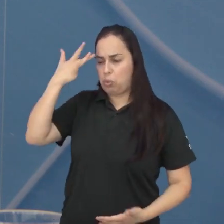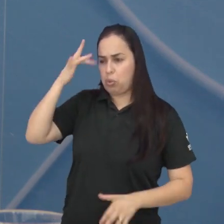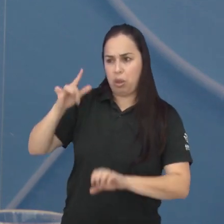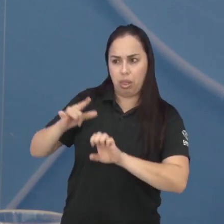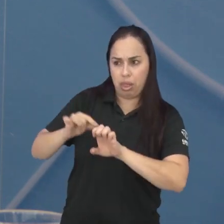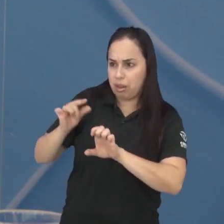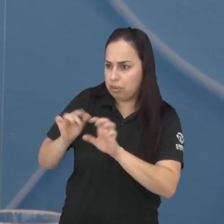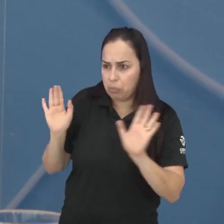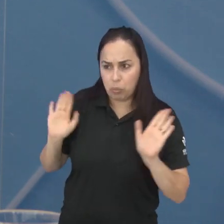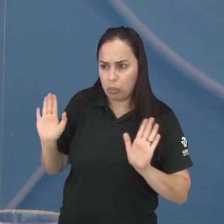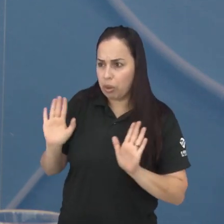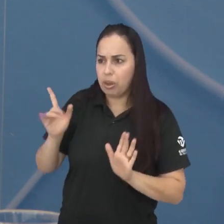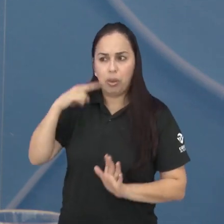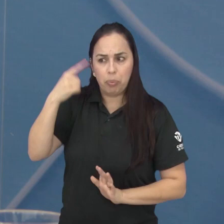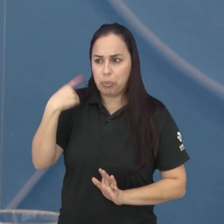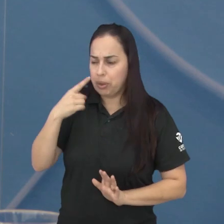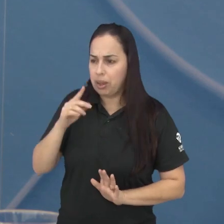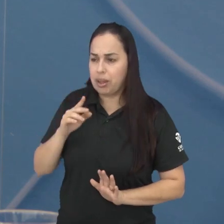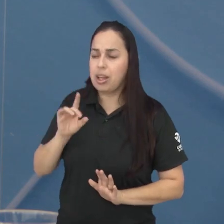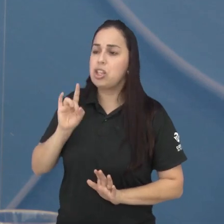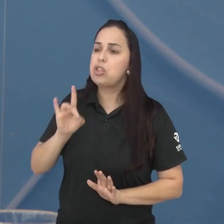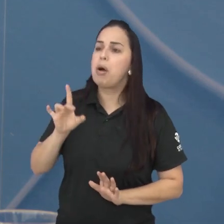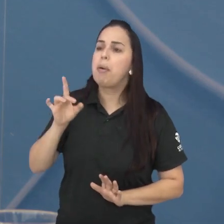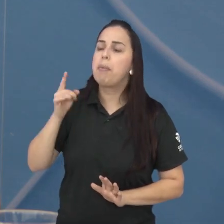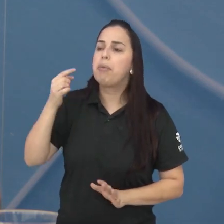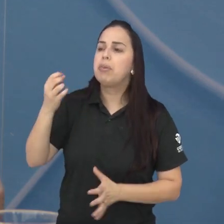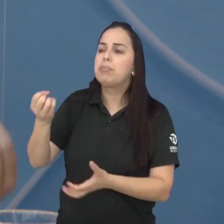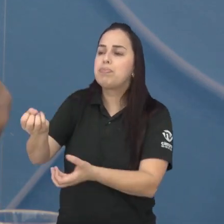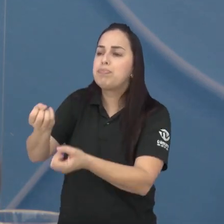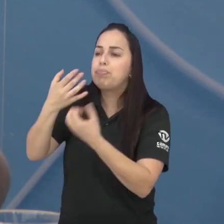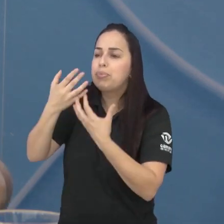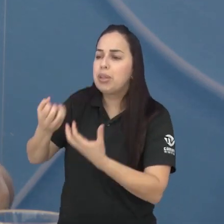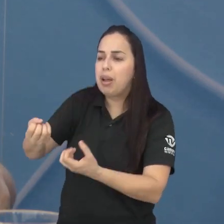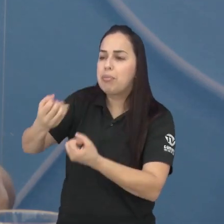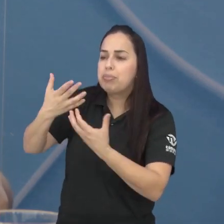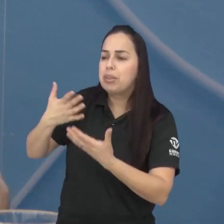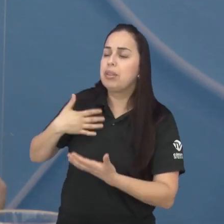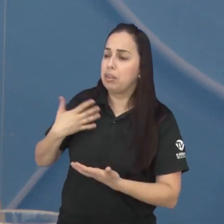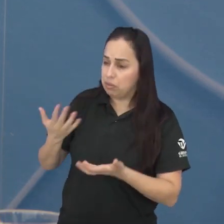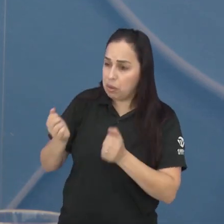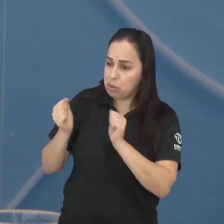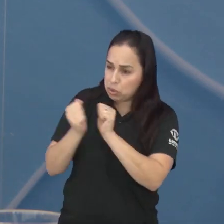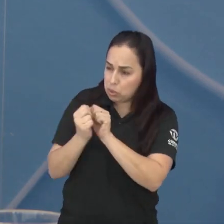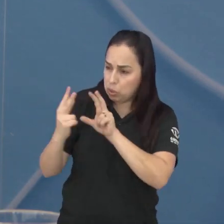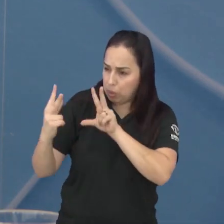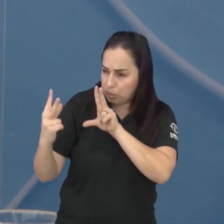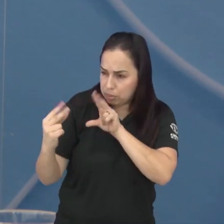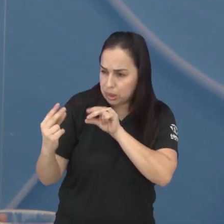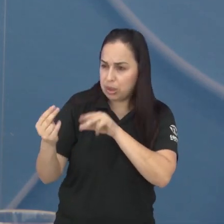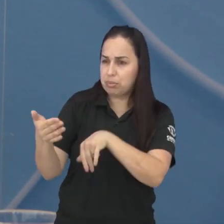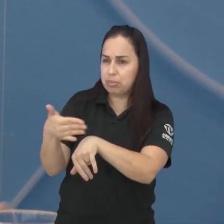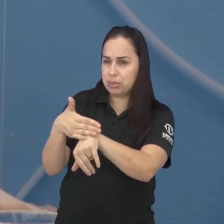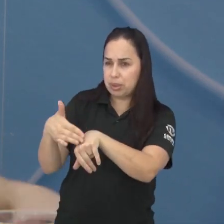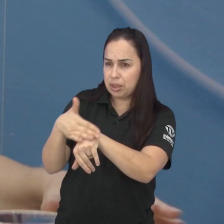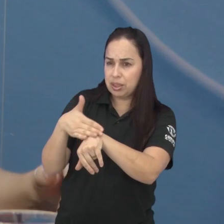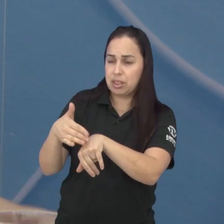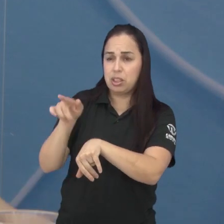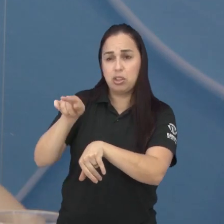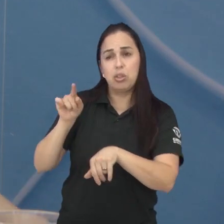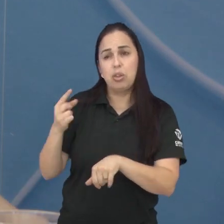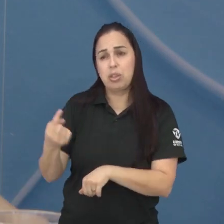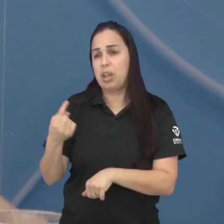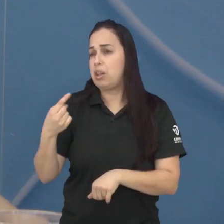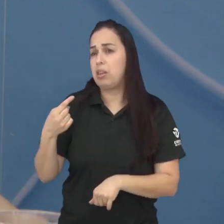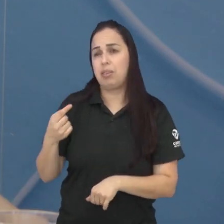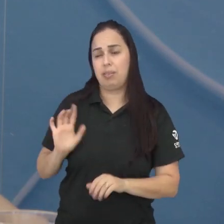sou advogada, né? É só parar e ouvir, sentar e falar, vamos conversar? Ah, ó, você não tá